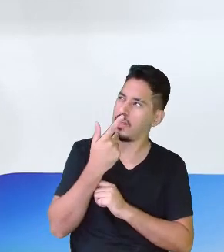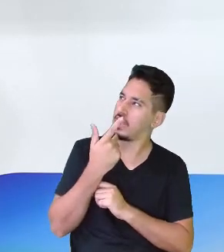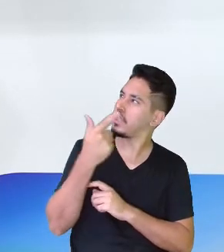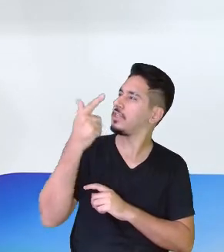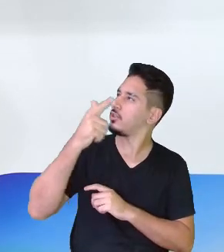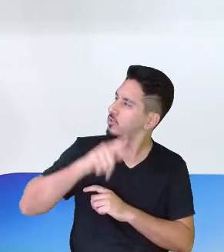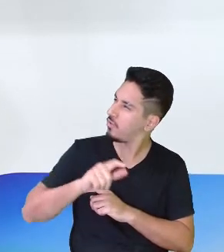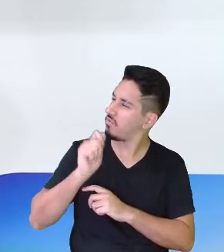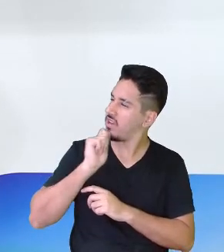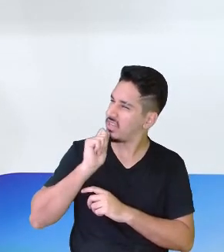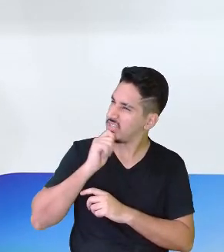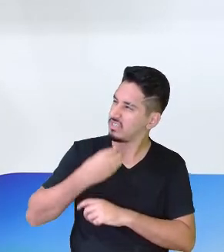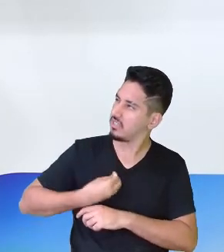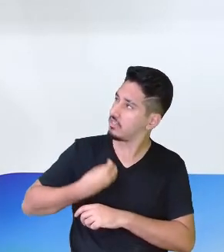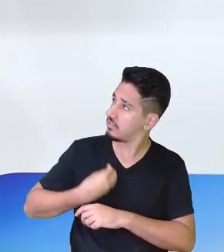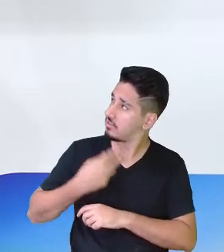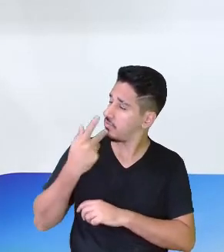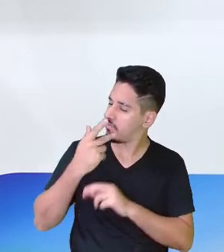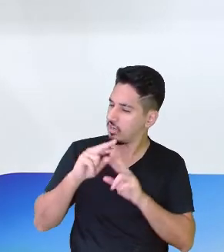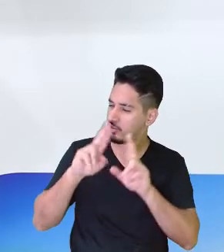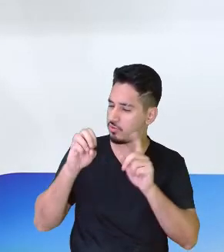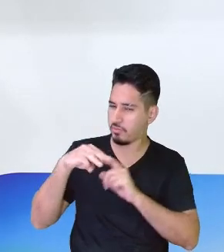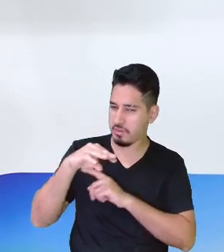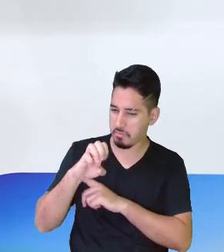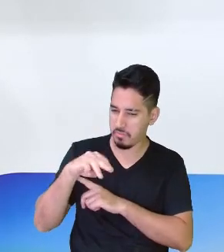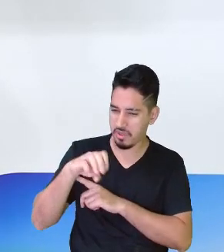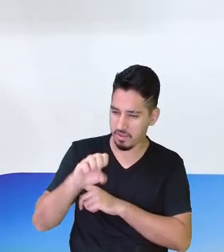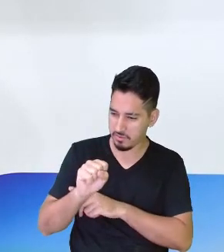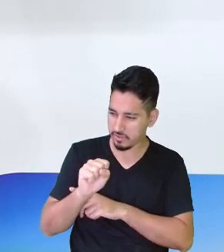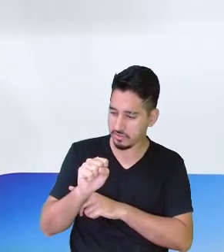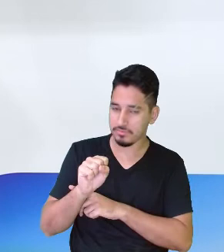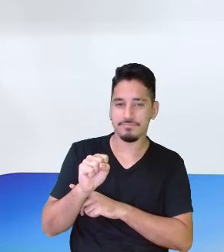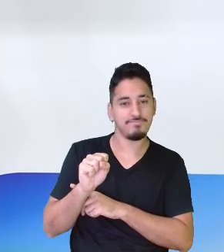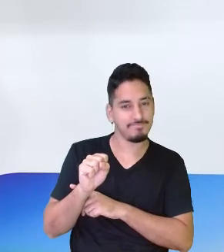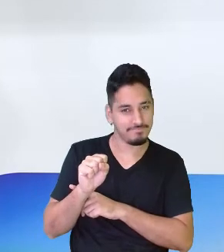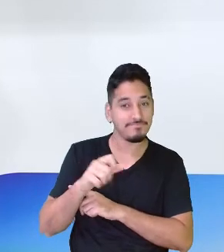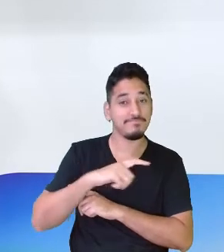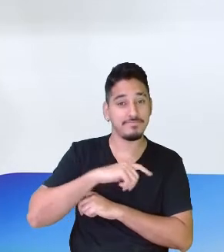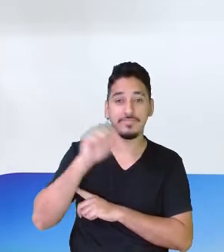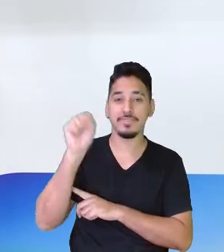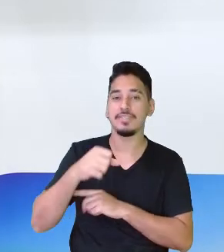Camille, ainda existe algo a se falar sobre meme? Garanto que existe, gente.